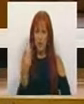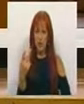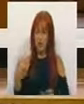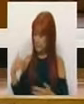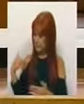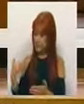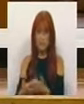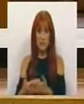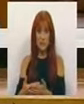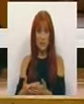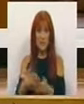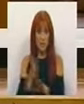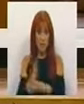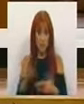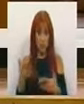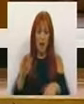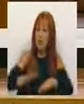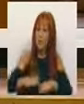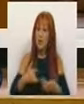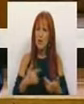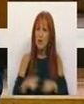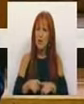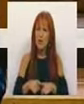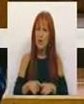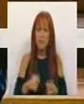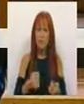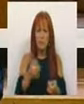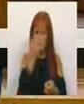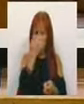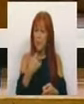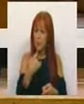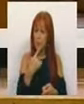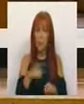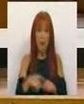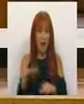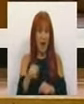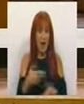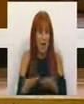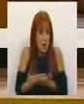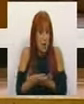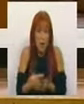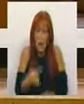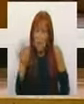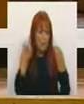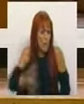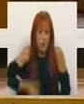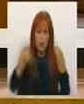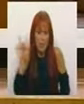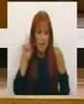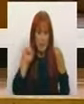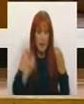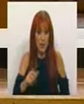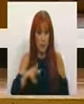nesta setor é por isso que nos selecionados tremendamente omar econômica é de fundamental importância